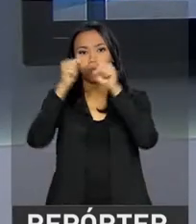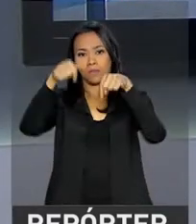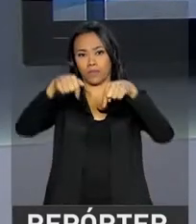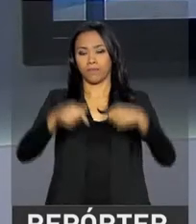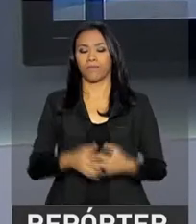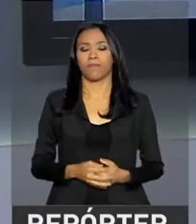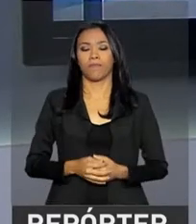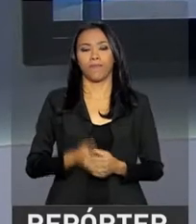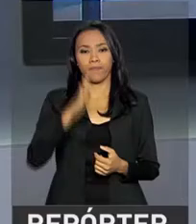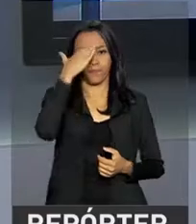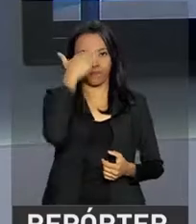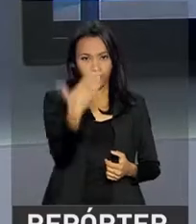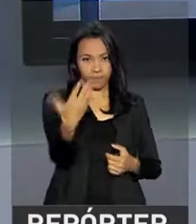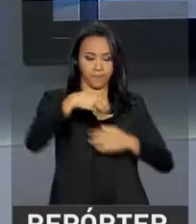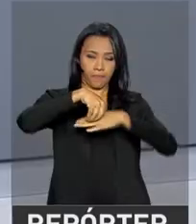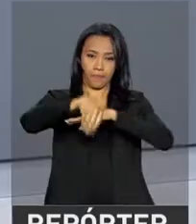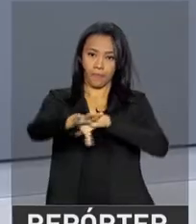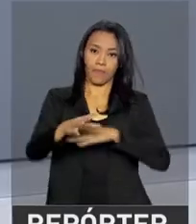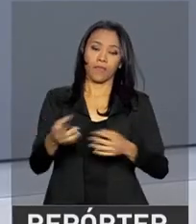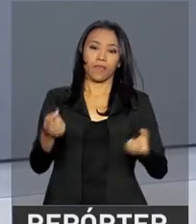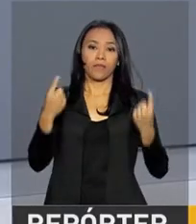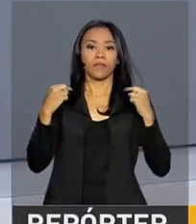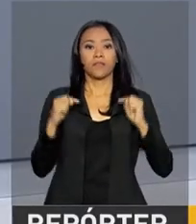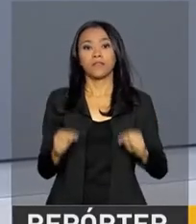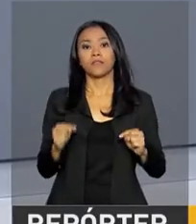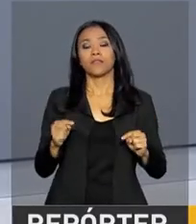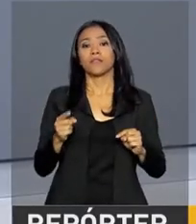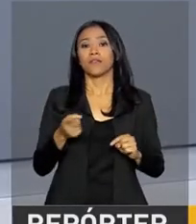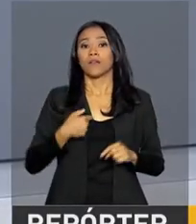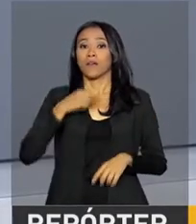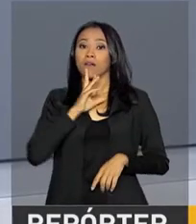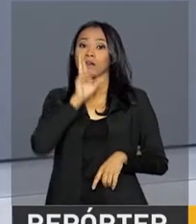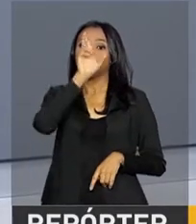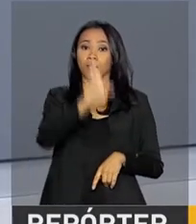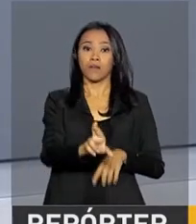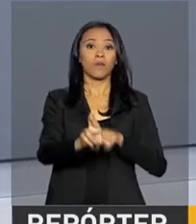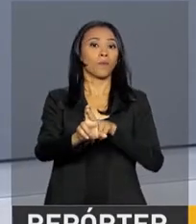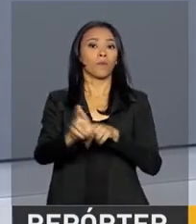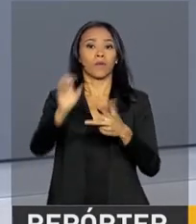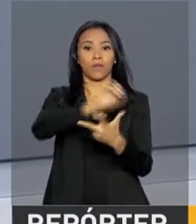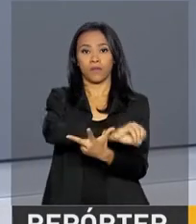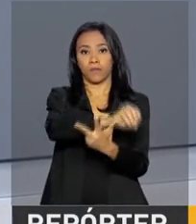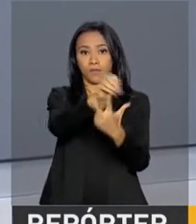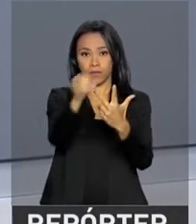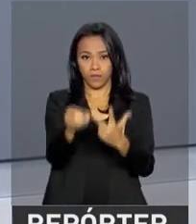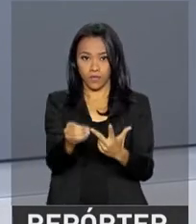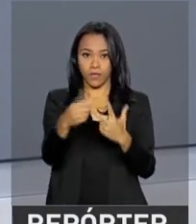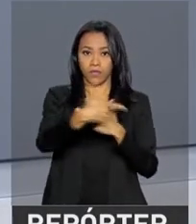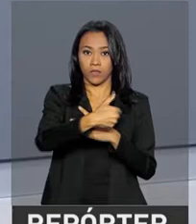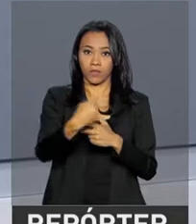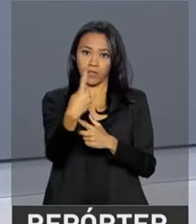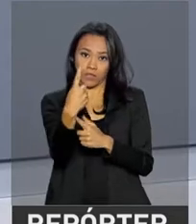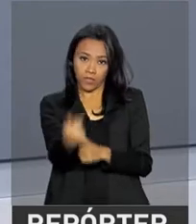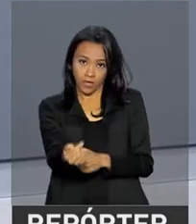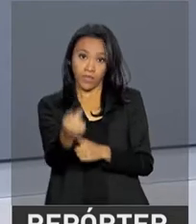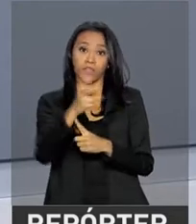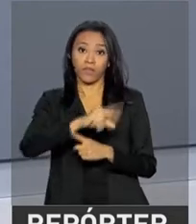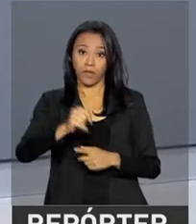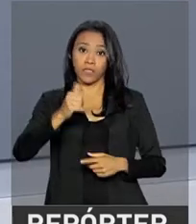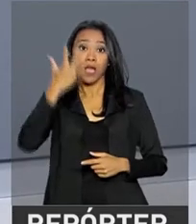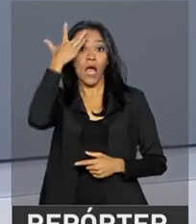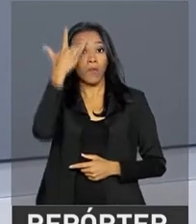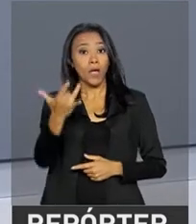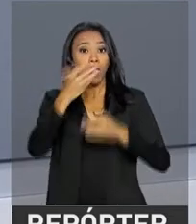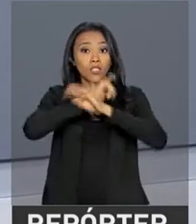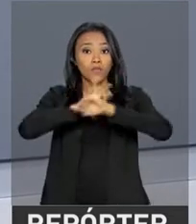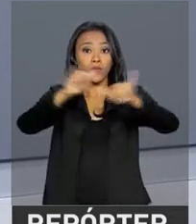você obrigada pelas informações os resultados do exame nacional do ensino médio enem em 2017 serão divulgados amanhã